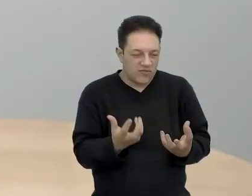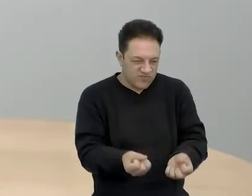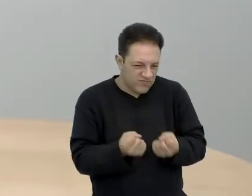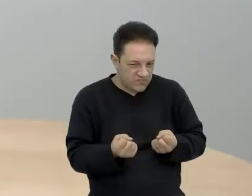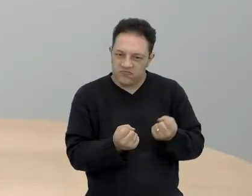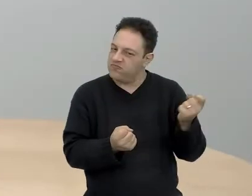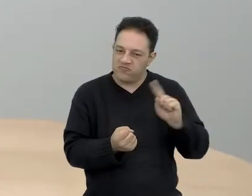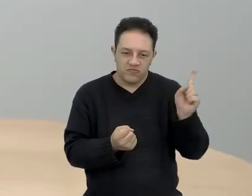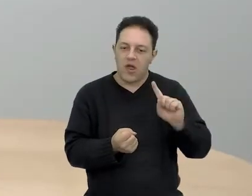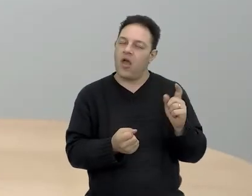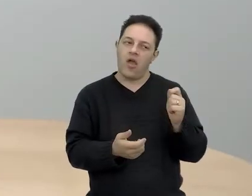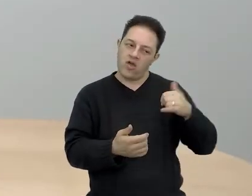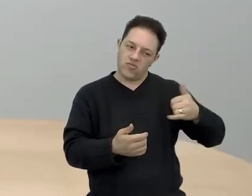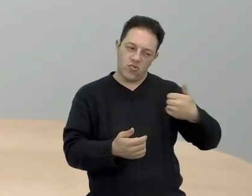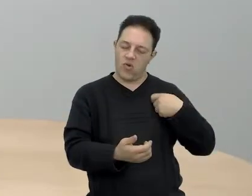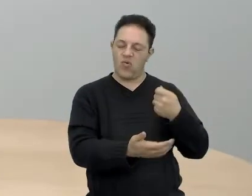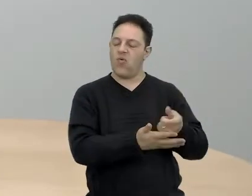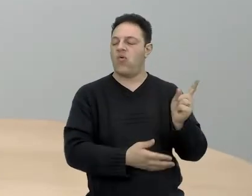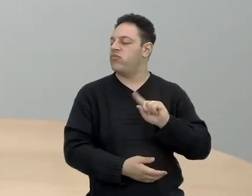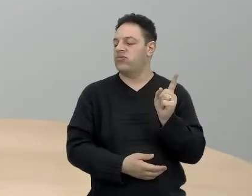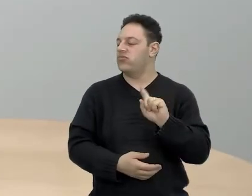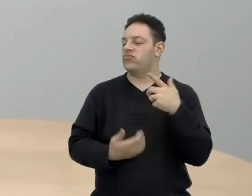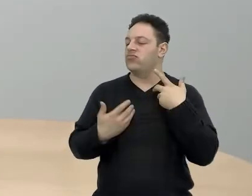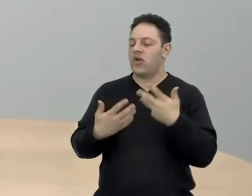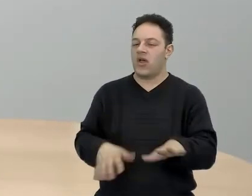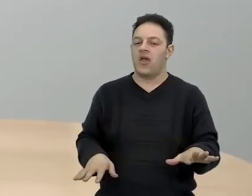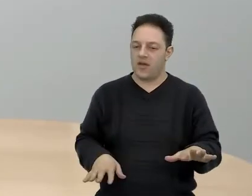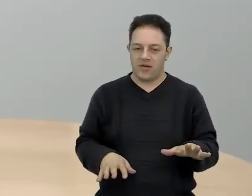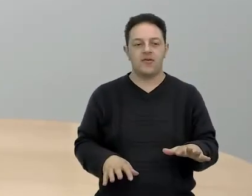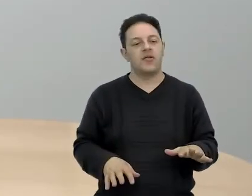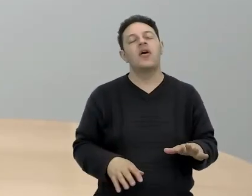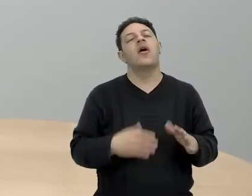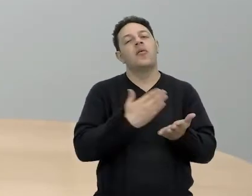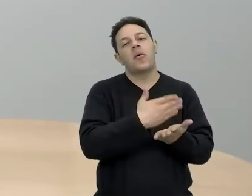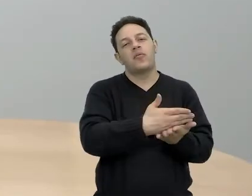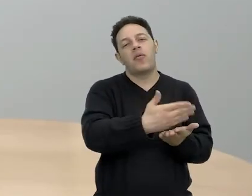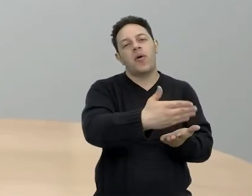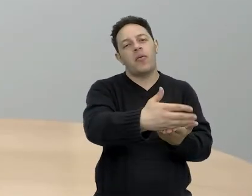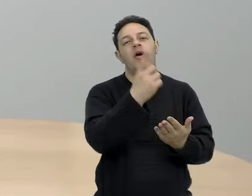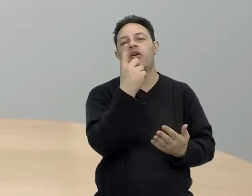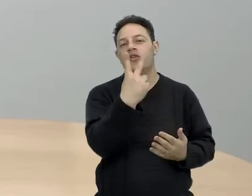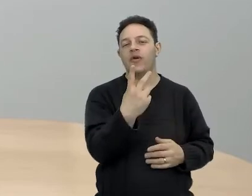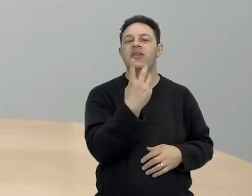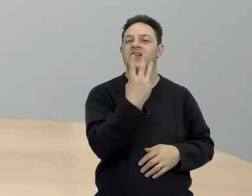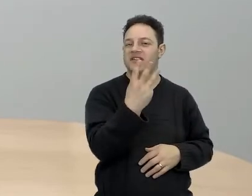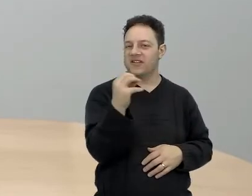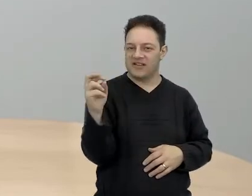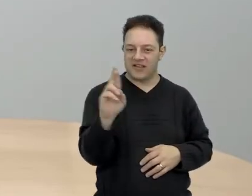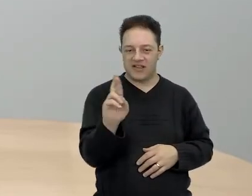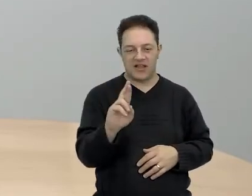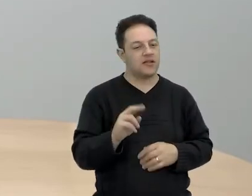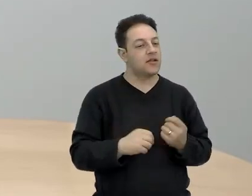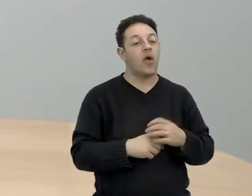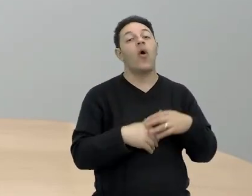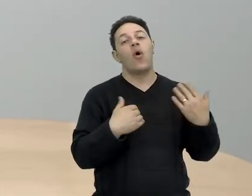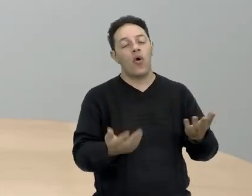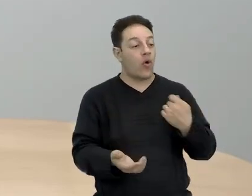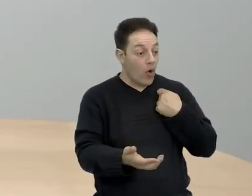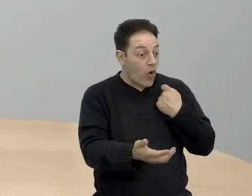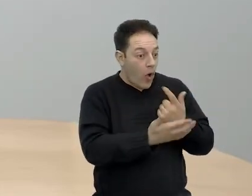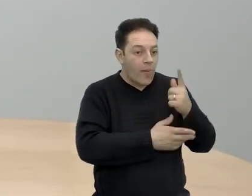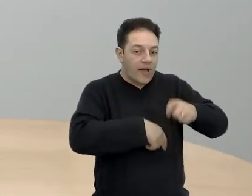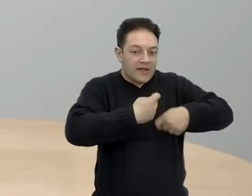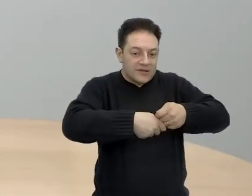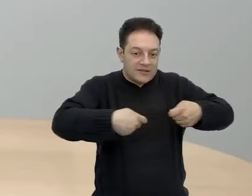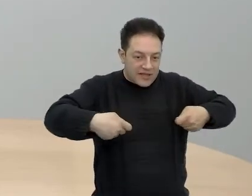certeza você não vai comprar esse celular aí dos sonhos em 12 prestações de 300. Comprar o tênis desejado,